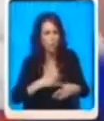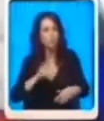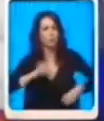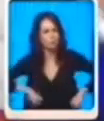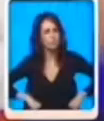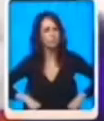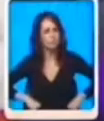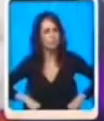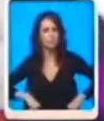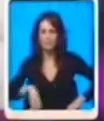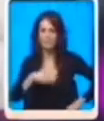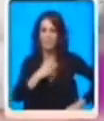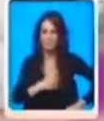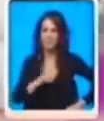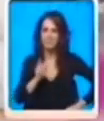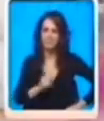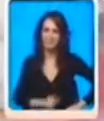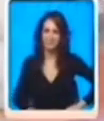olé,